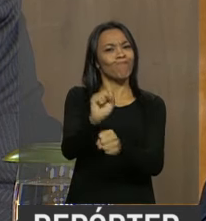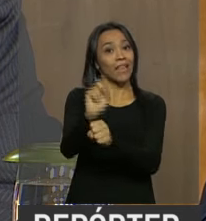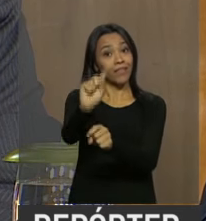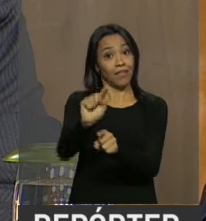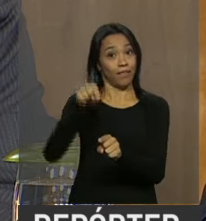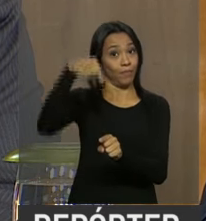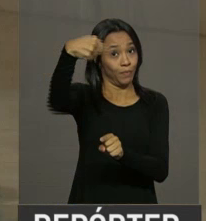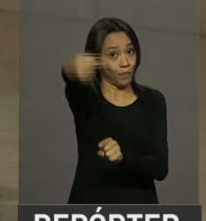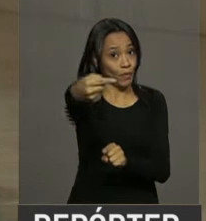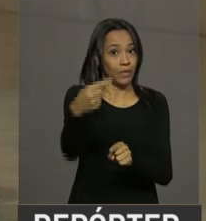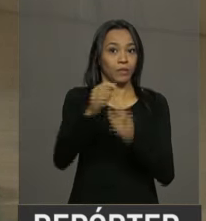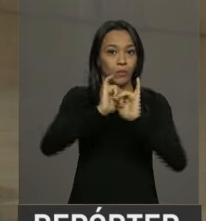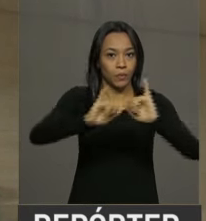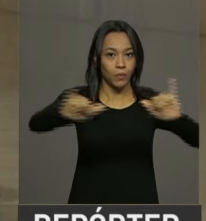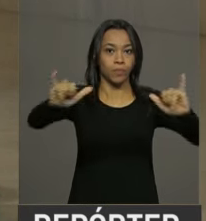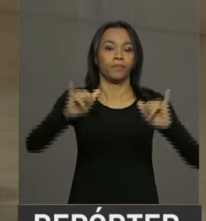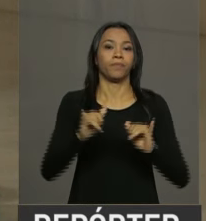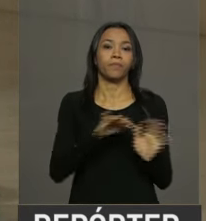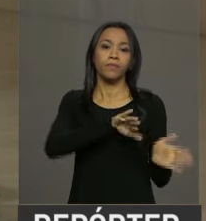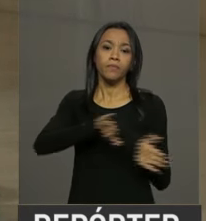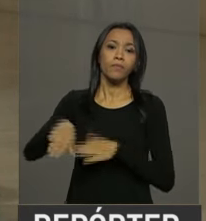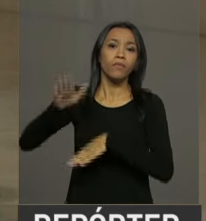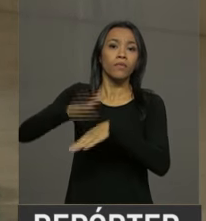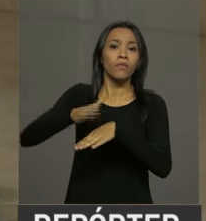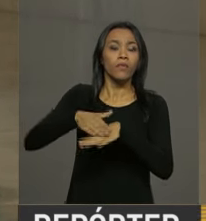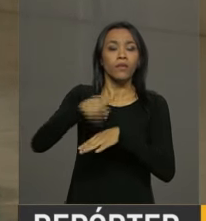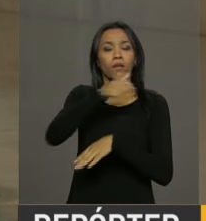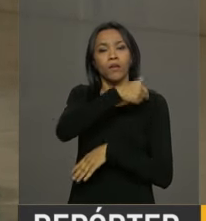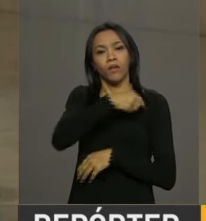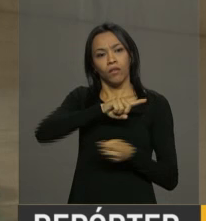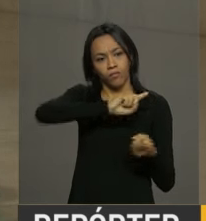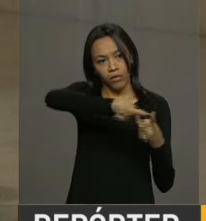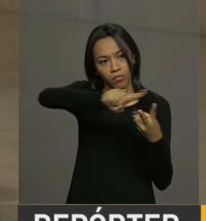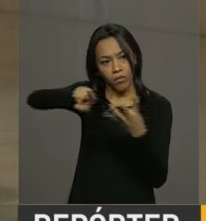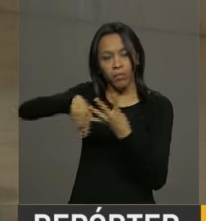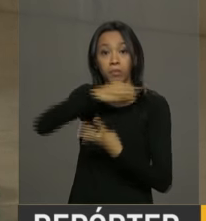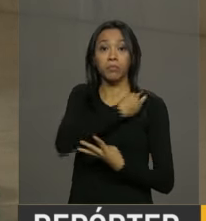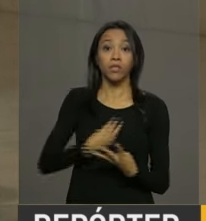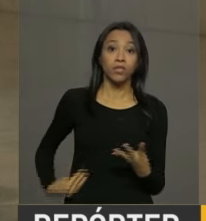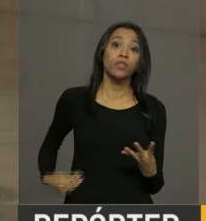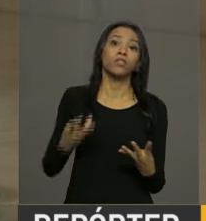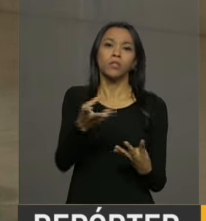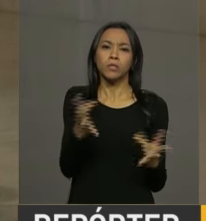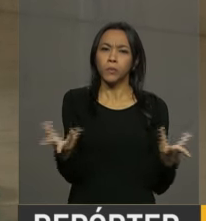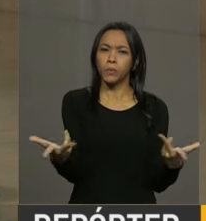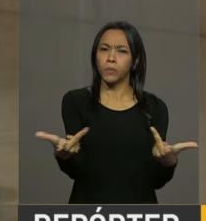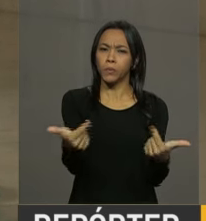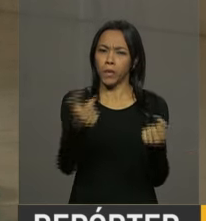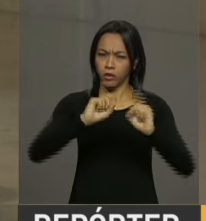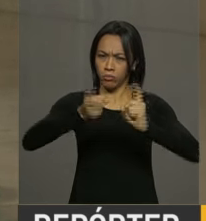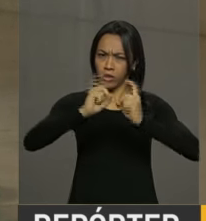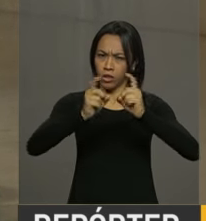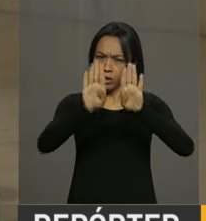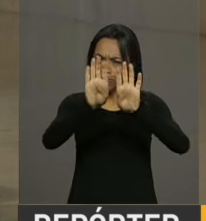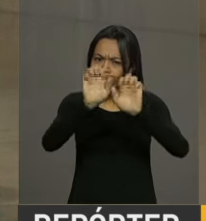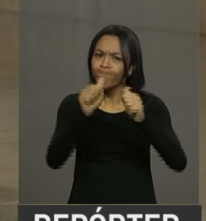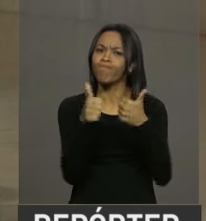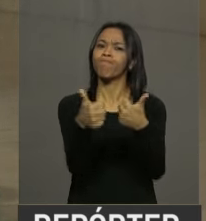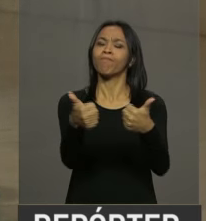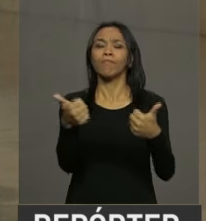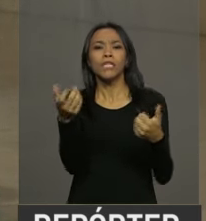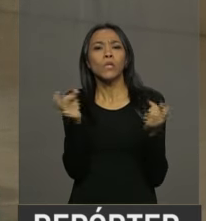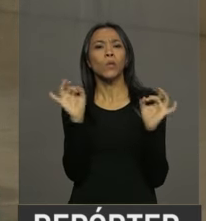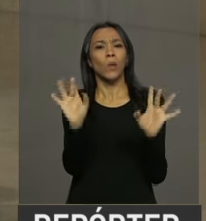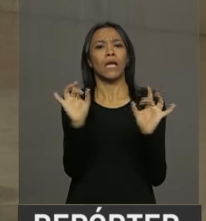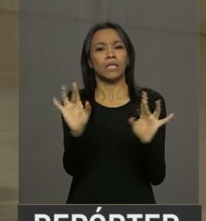posteriormente. De acordo com os ministros, o governo quer dar mais eficiência à máquina pública e melhorar a qualidade